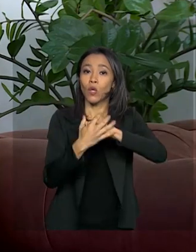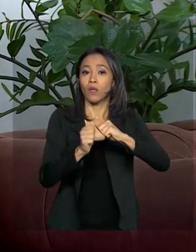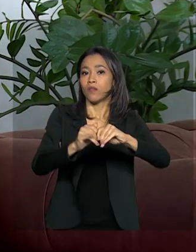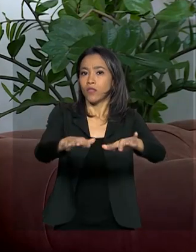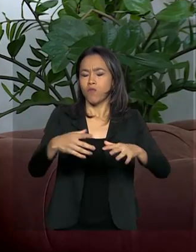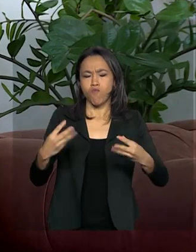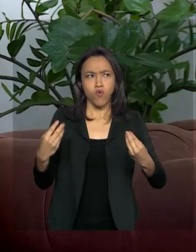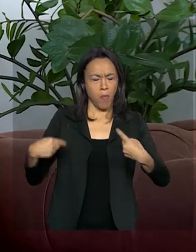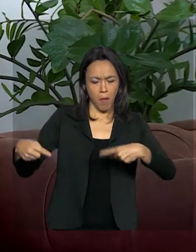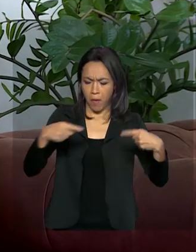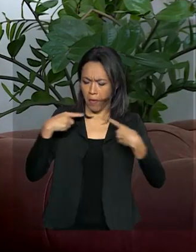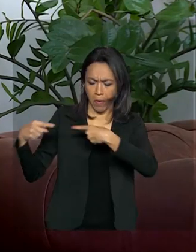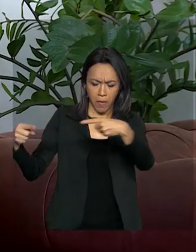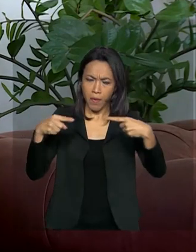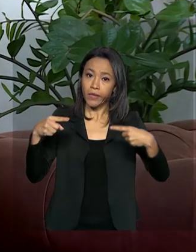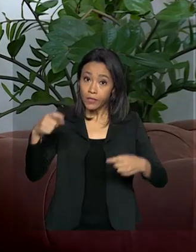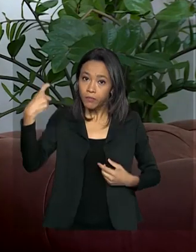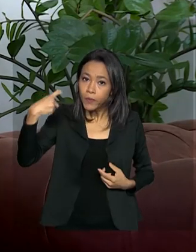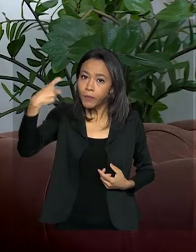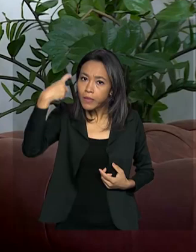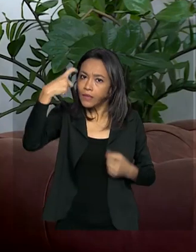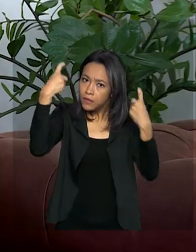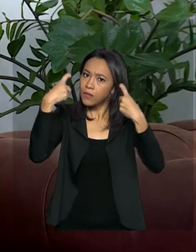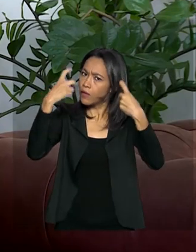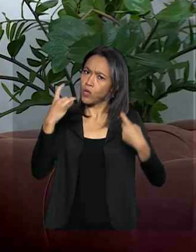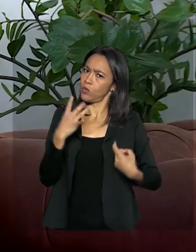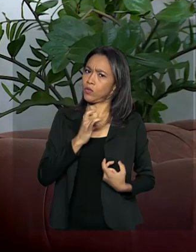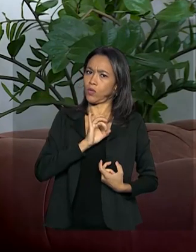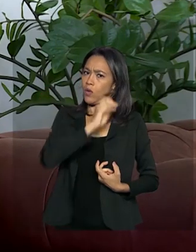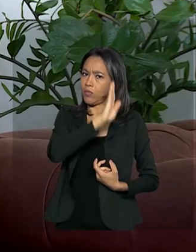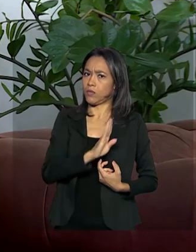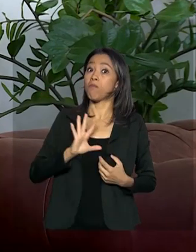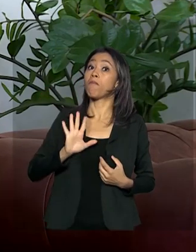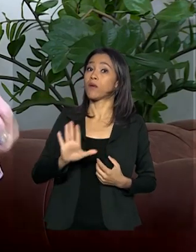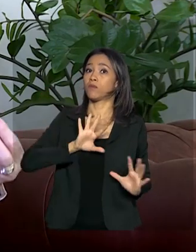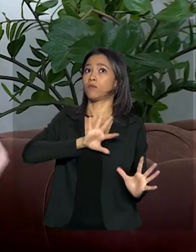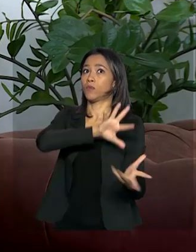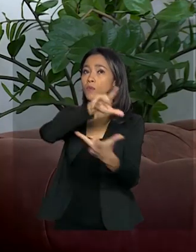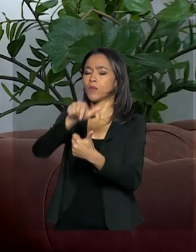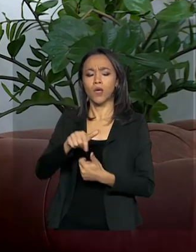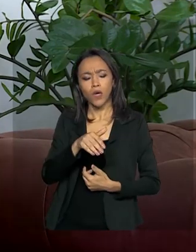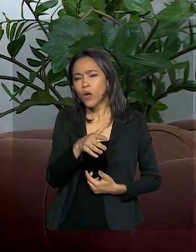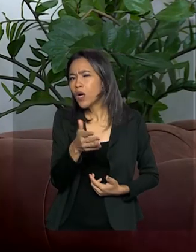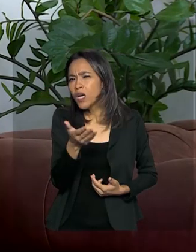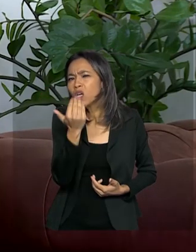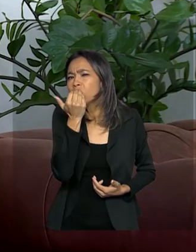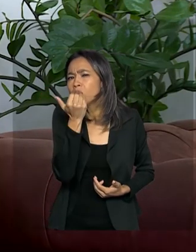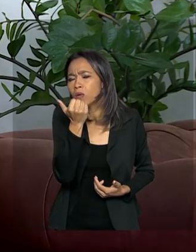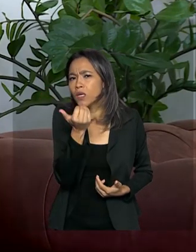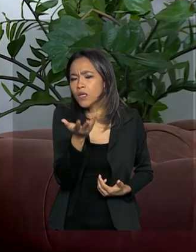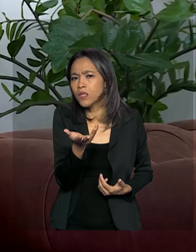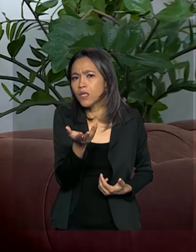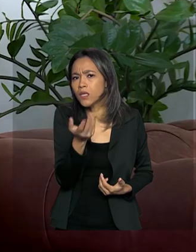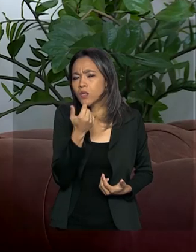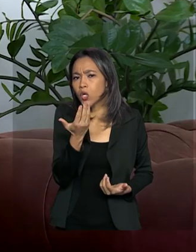muito debatidos e de preocupação não só nossa mas do resto do mundo que alimento eu estou